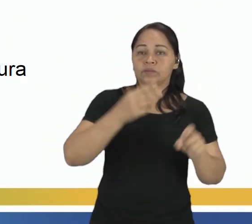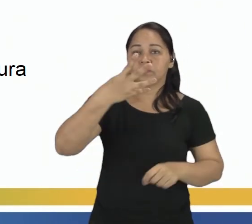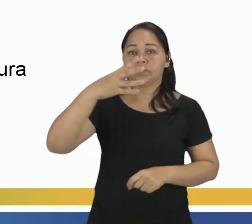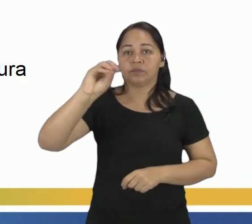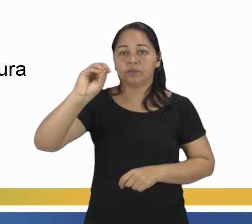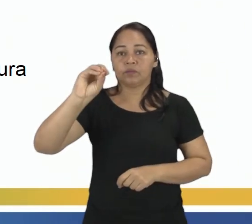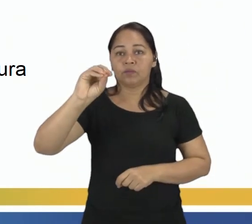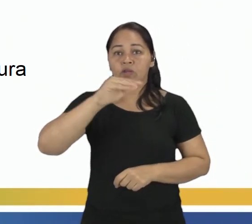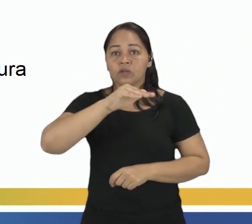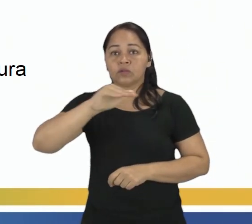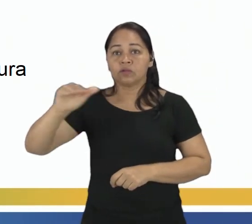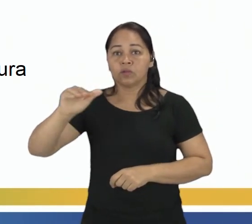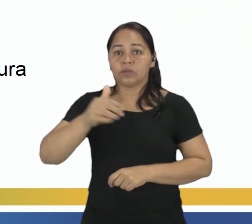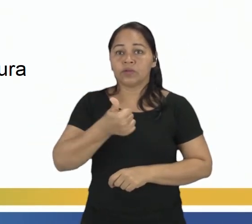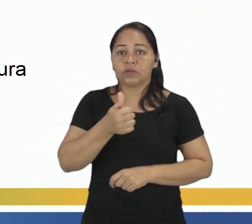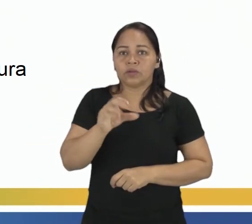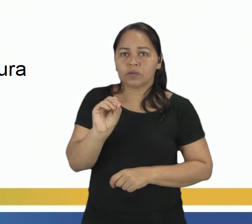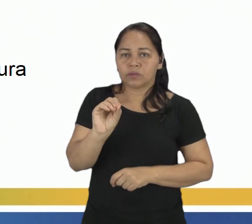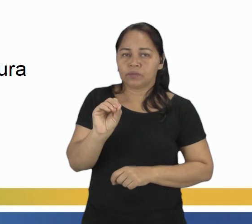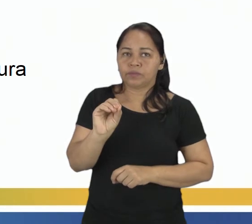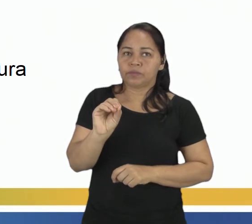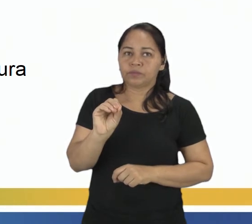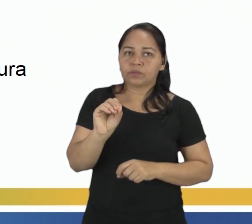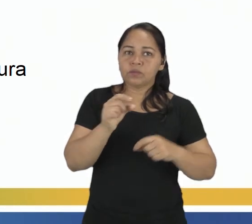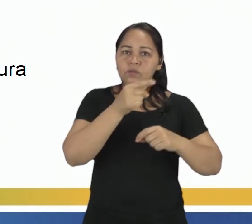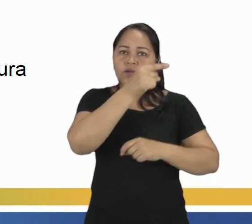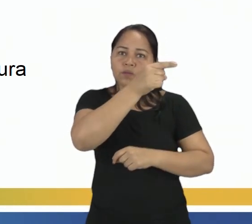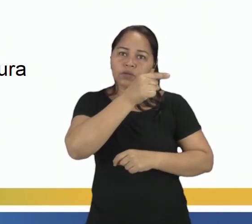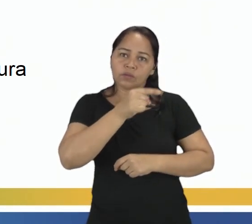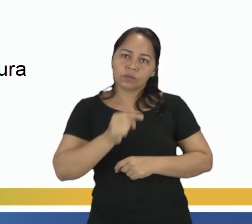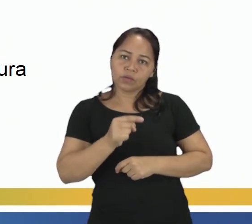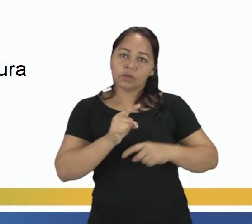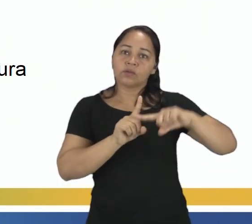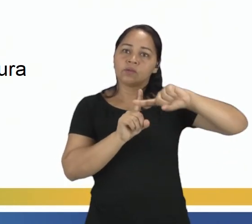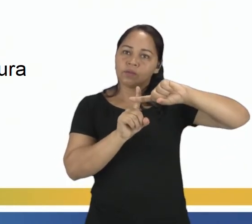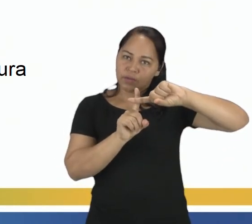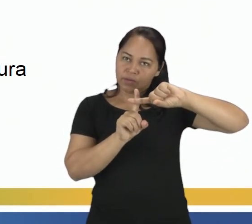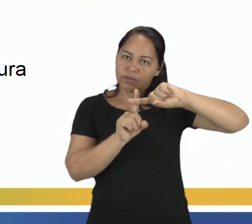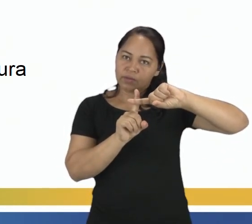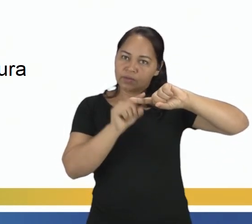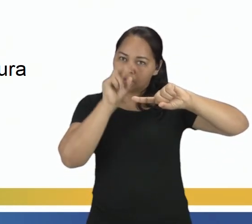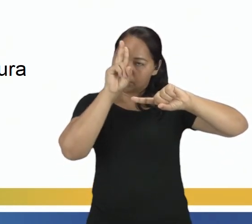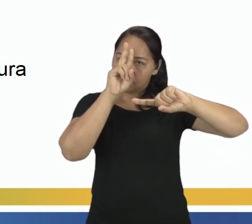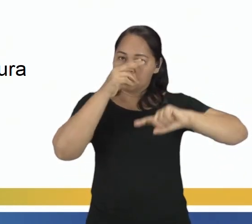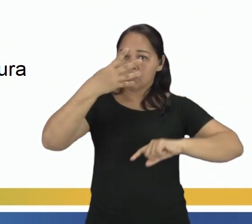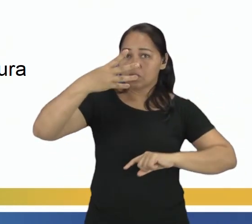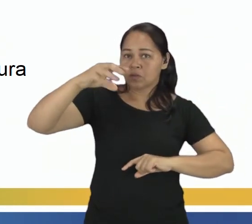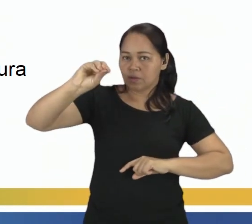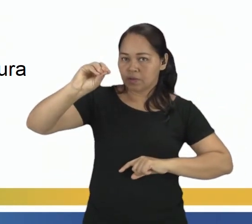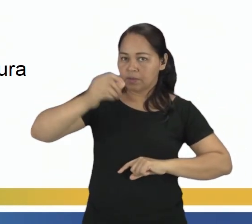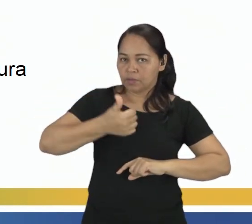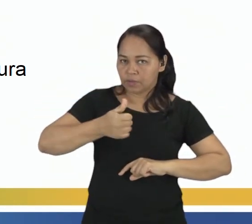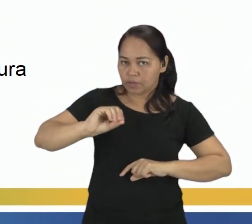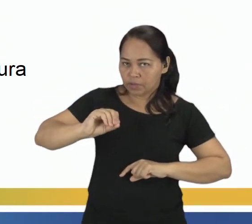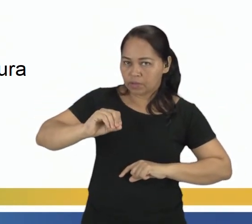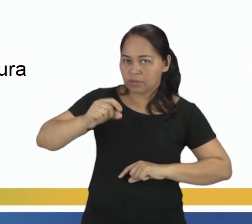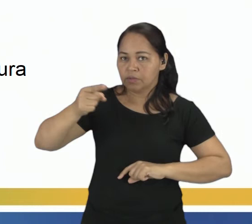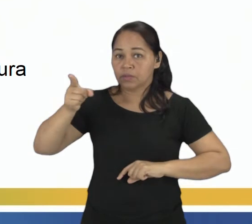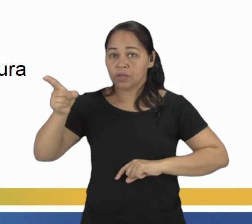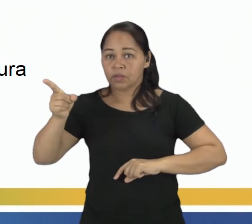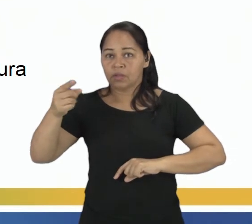10. Esses dois sinais de menos, menos dividido para menos, fica mais. 40 dividido para 10, 4. Ou